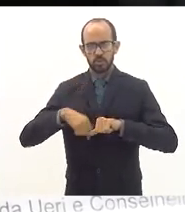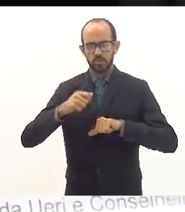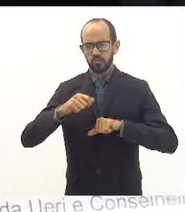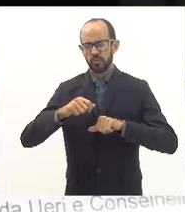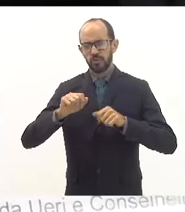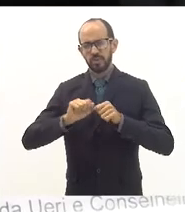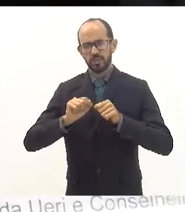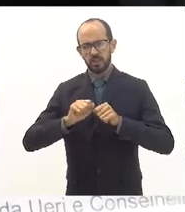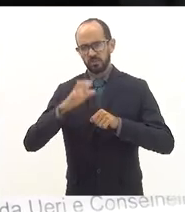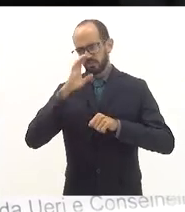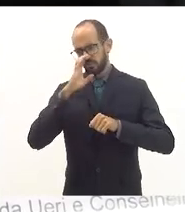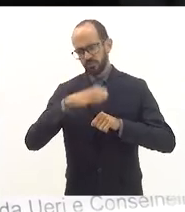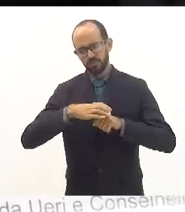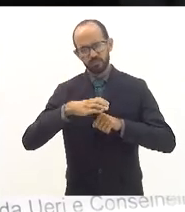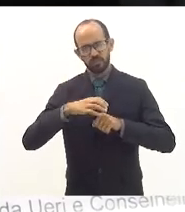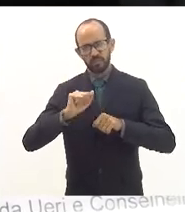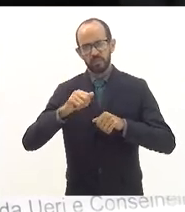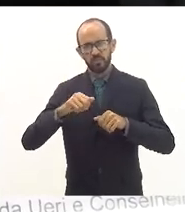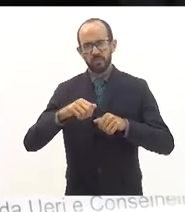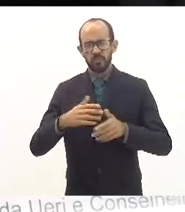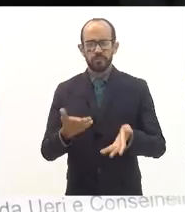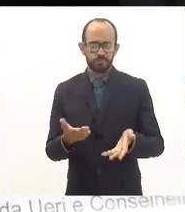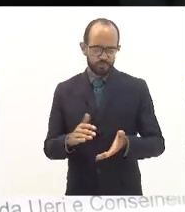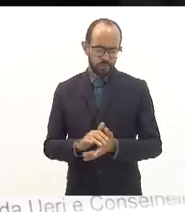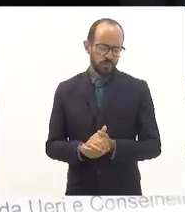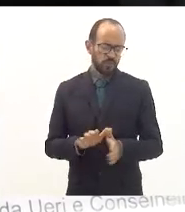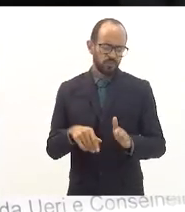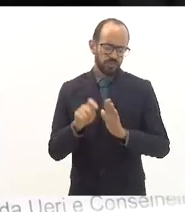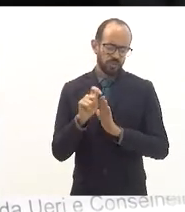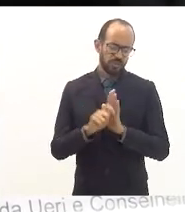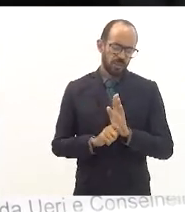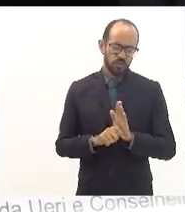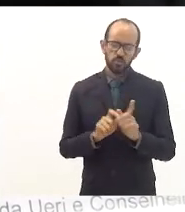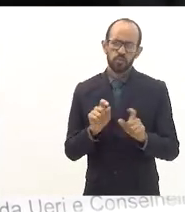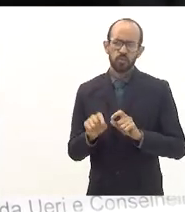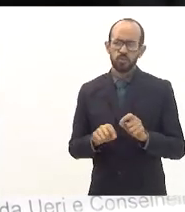difamação. Então, foi um texto, né,